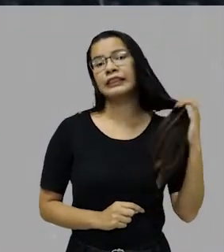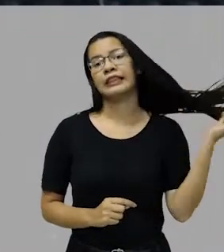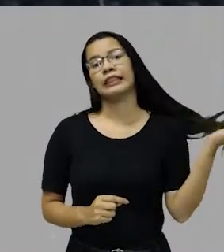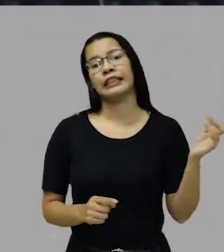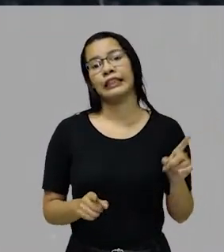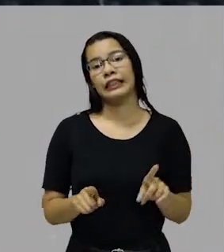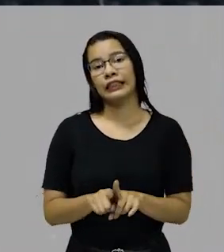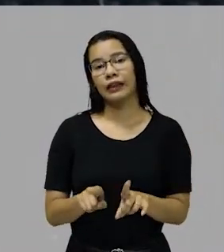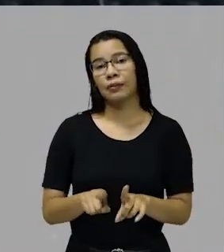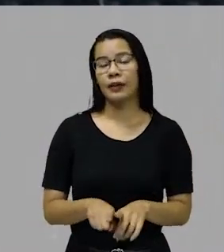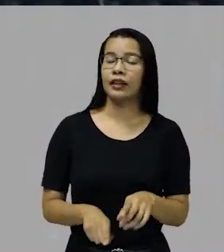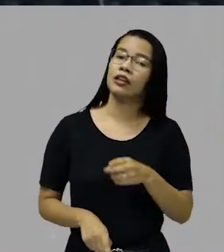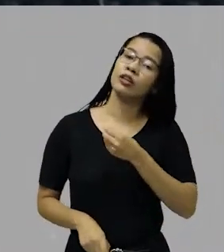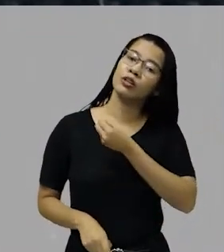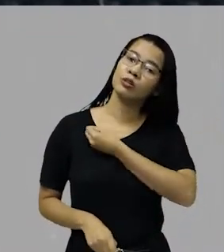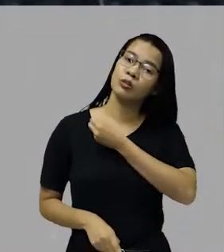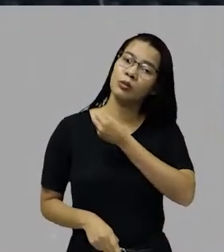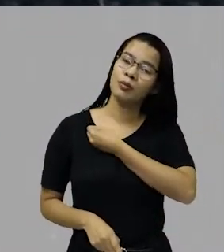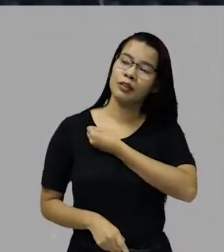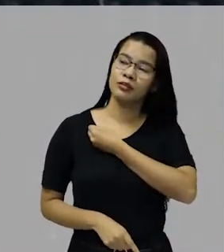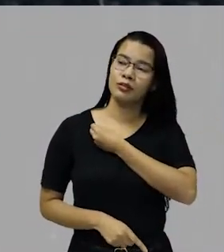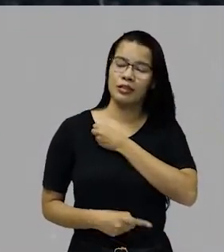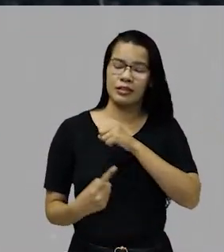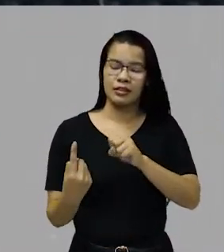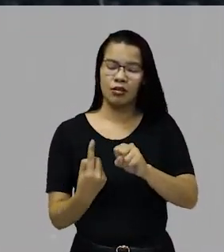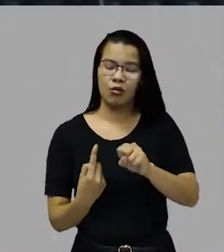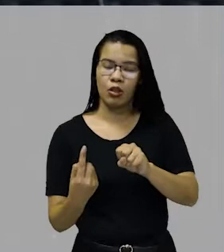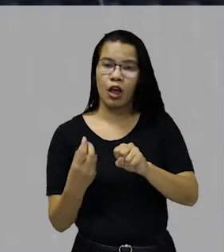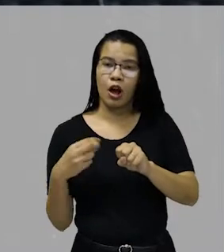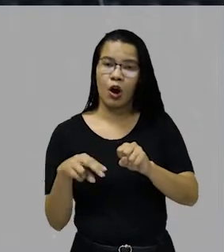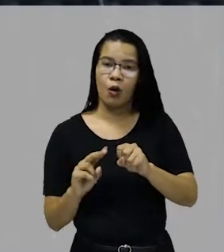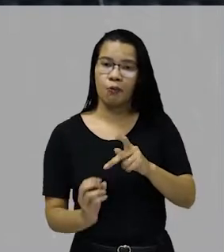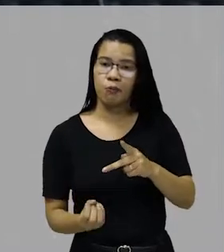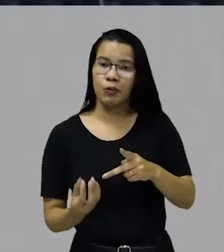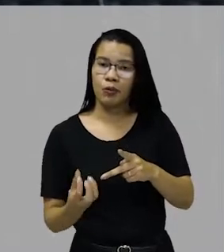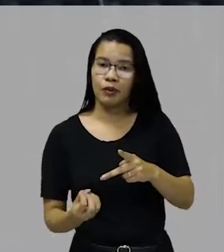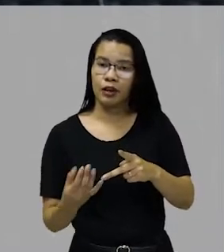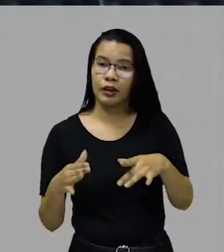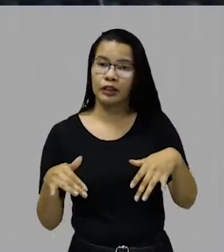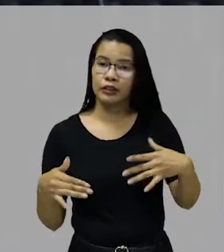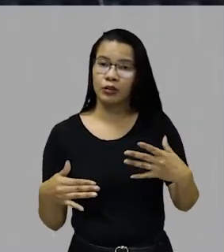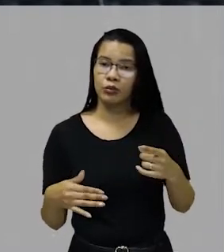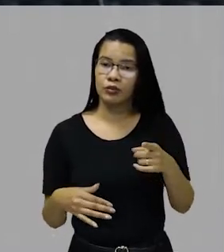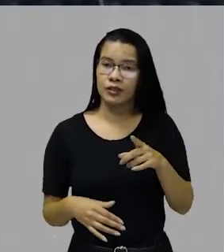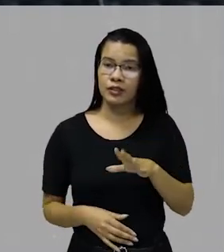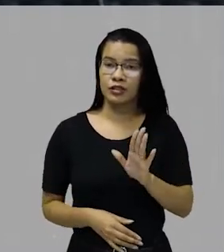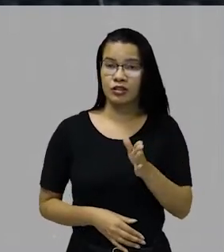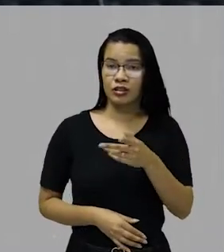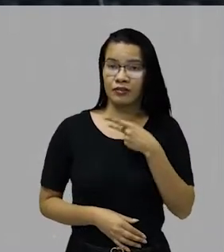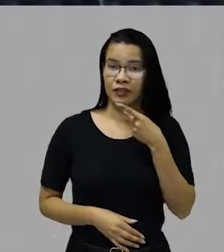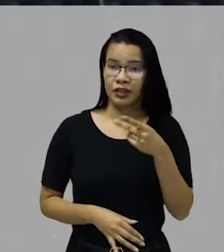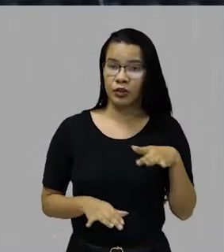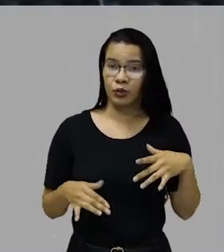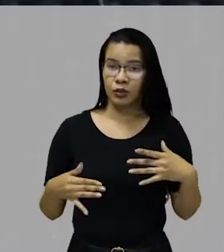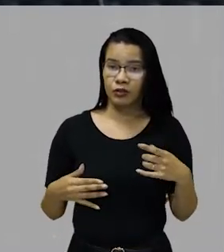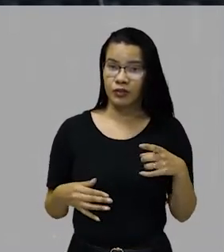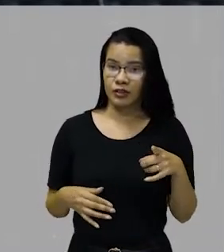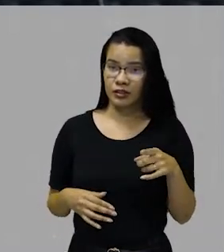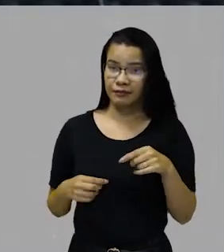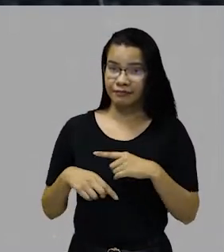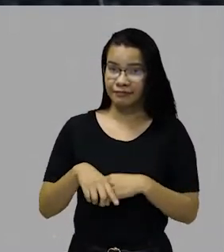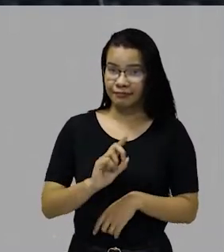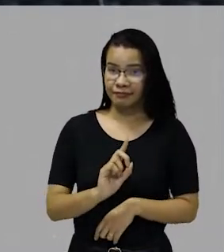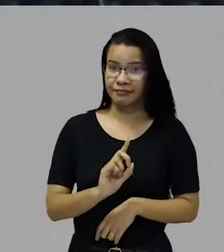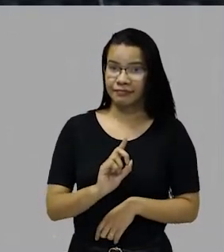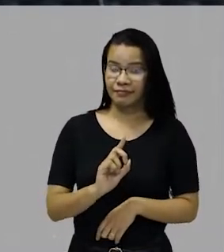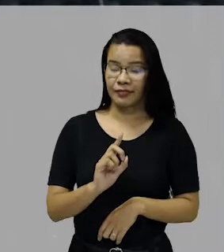número, singular e plural, com o substantivo ao qual se refere. Então, eu já até falei aqui, quando você for